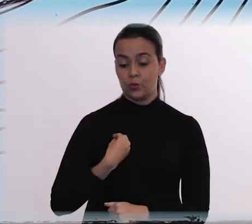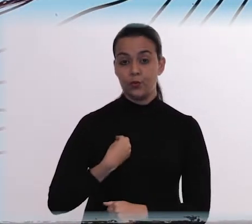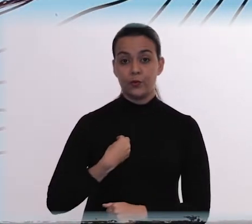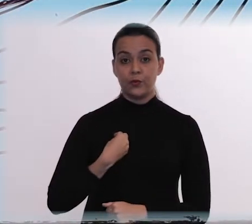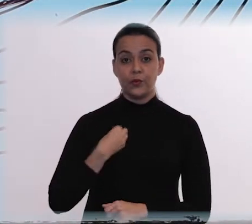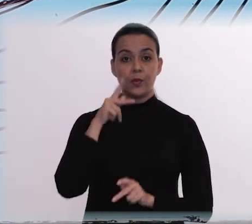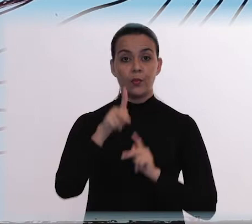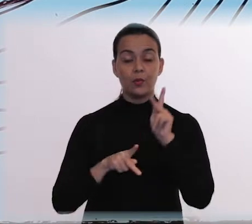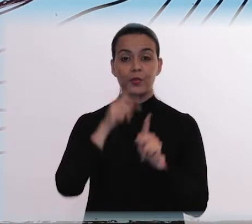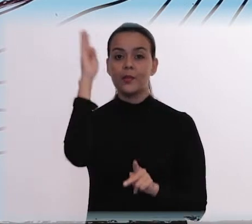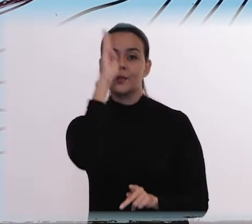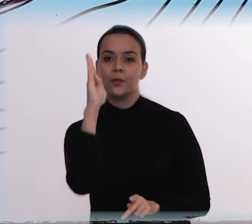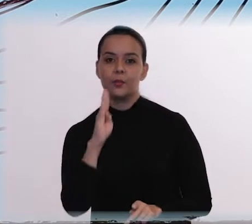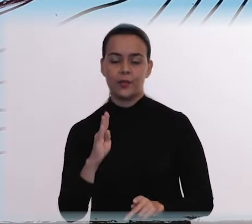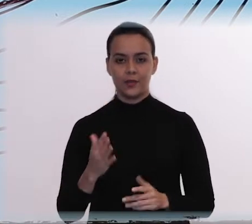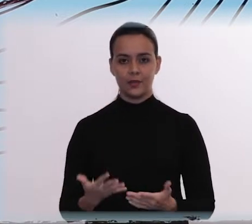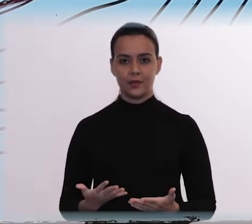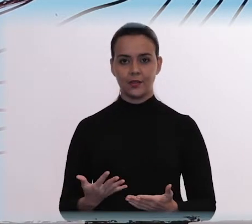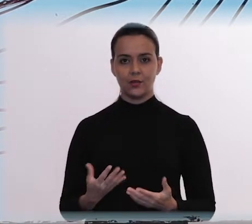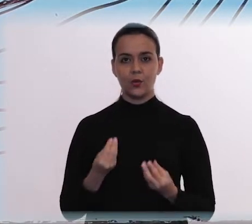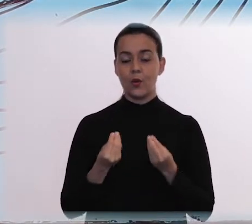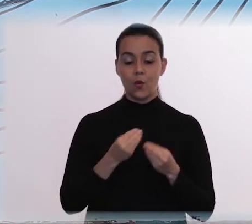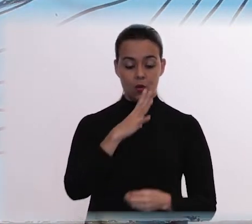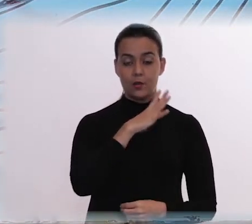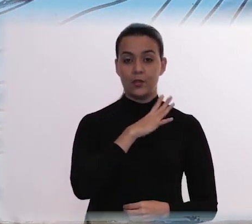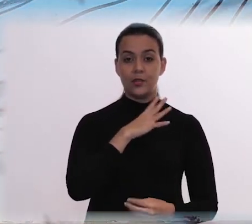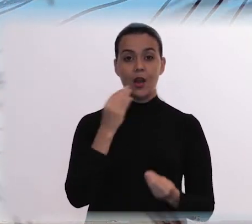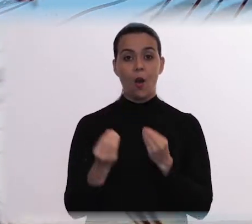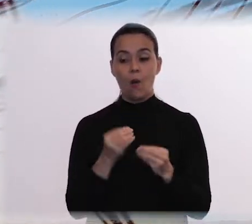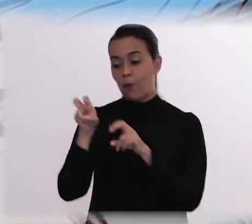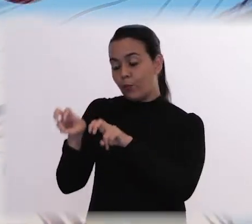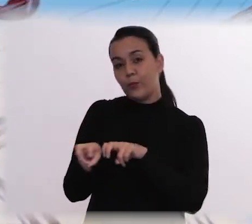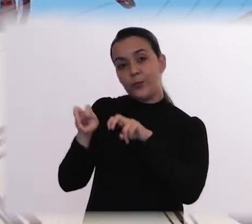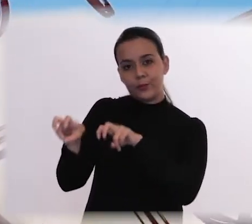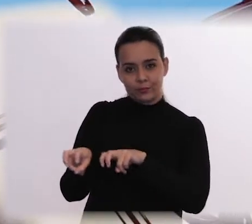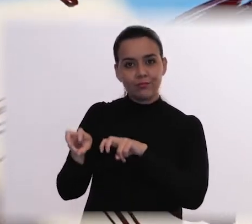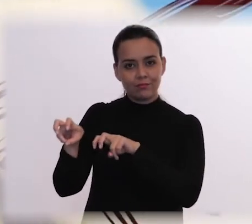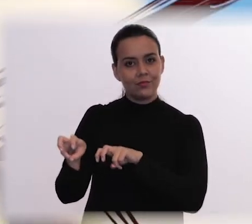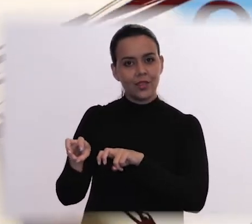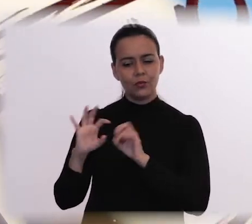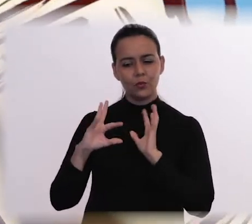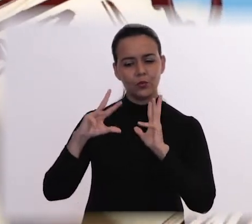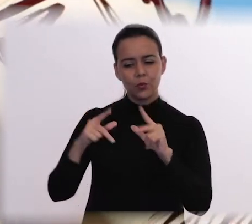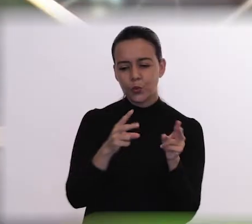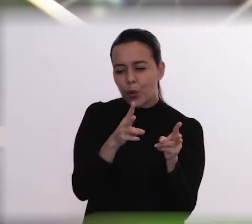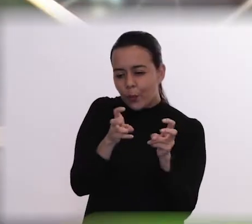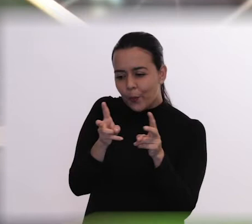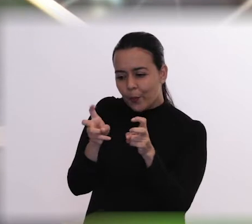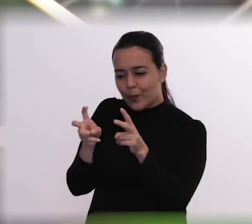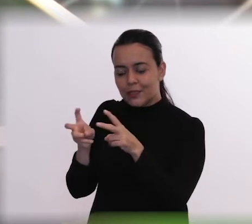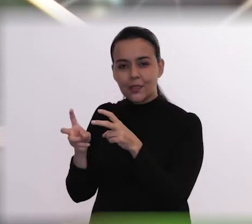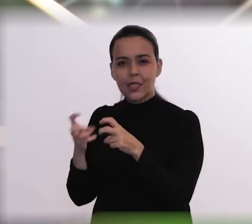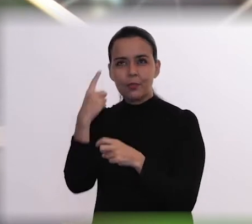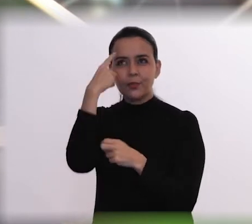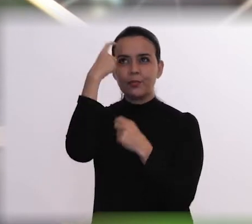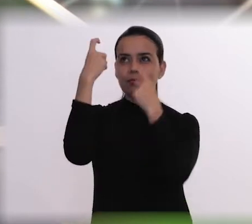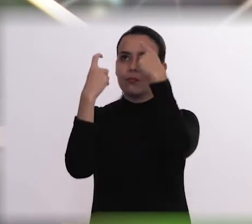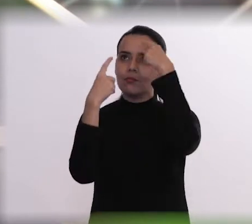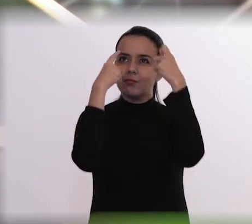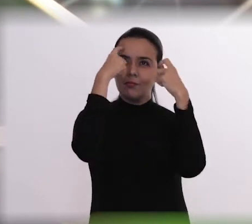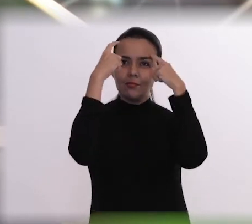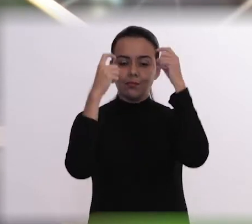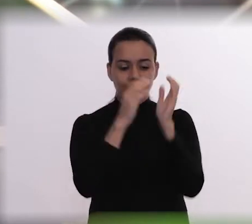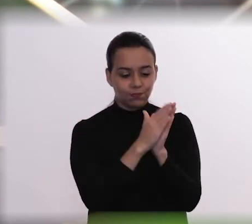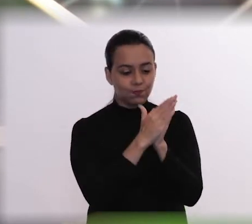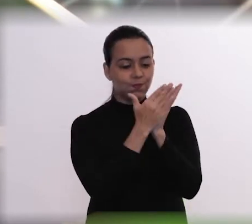manifestações do folclore urbano e rural, não é? E não se trata, não é, simplesmente de produzir obras literárias,